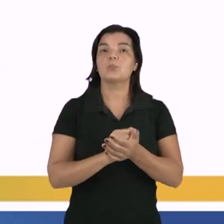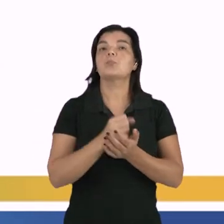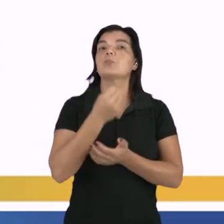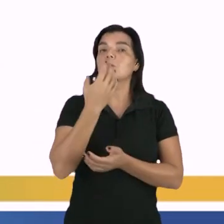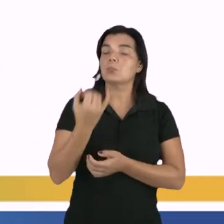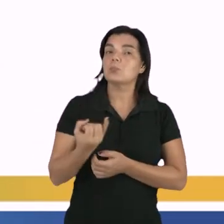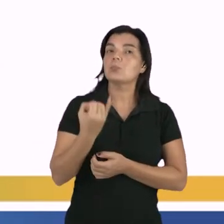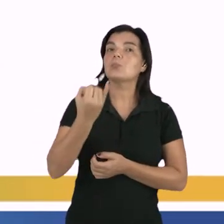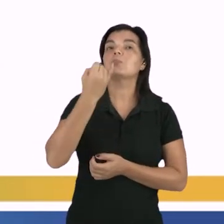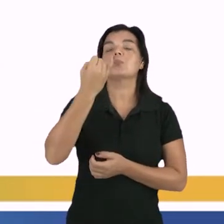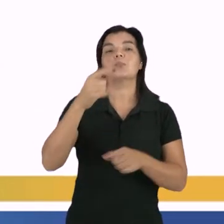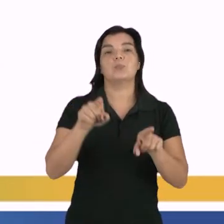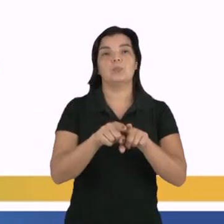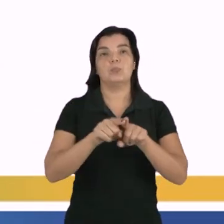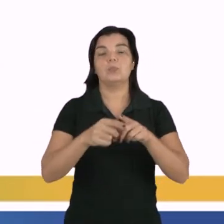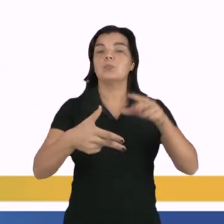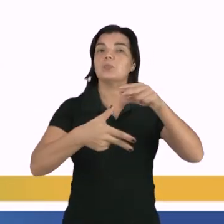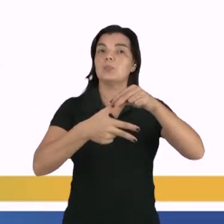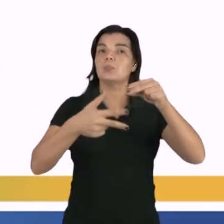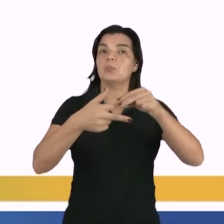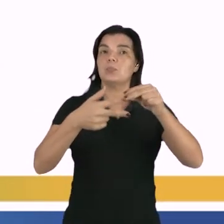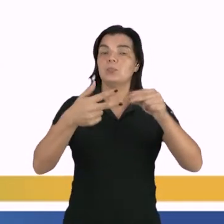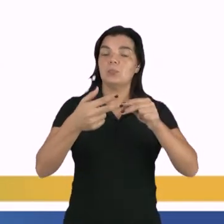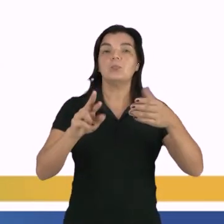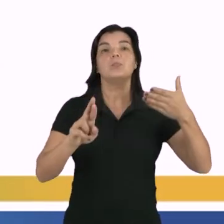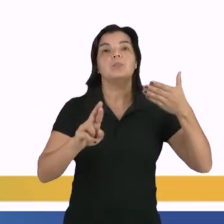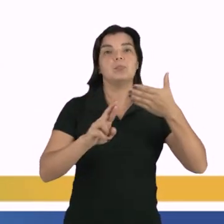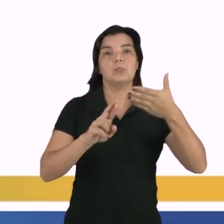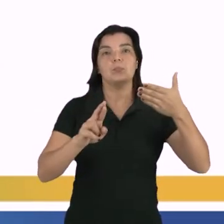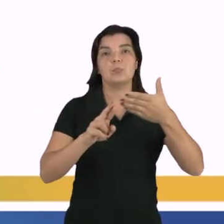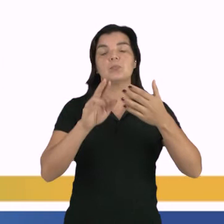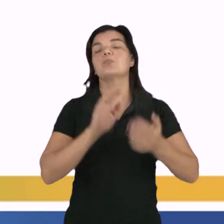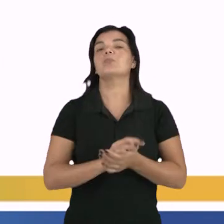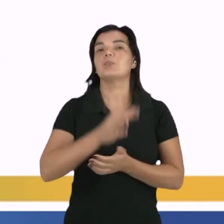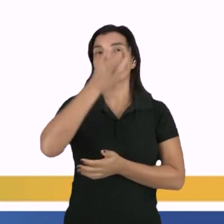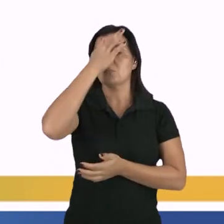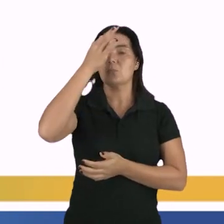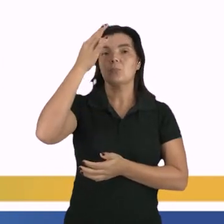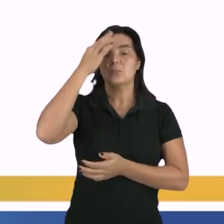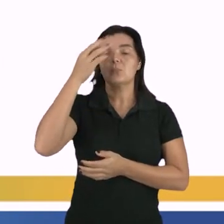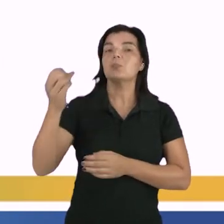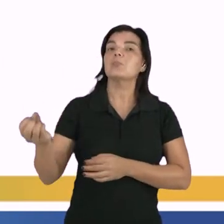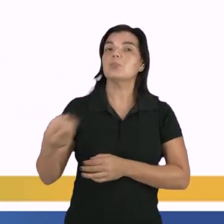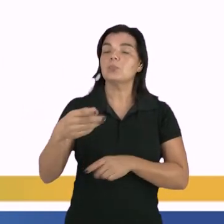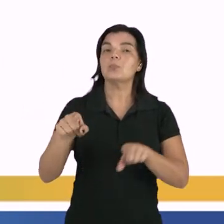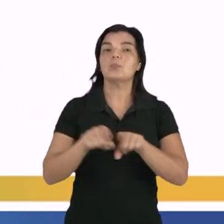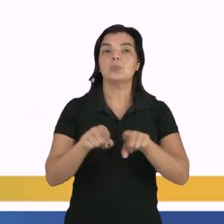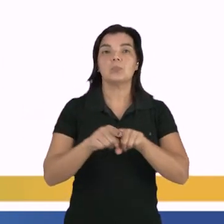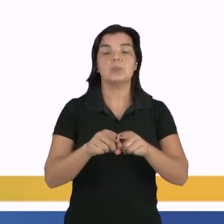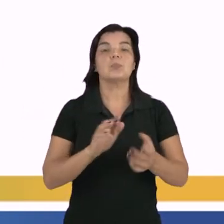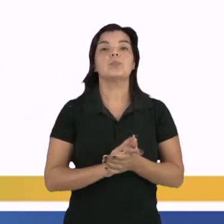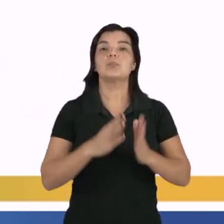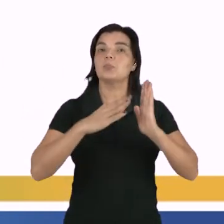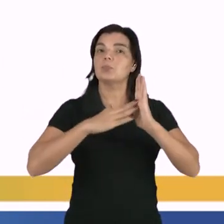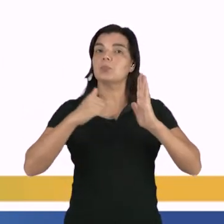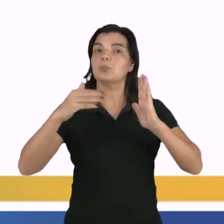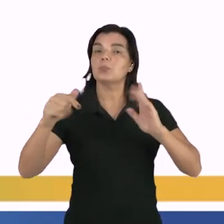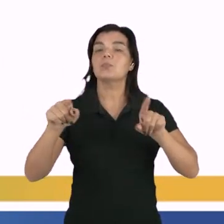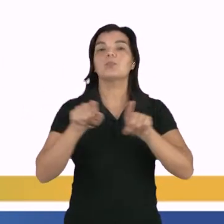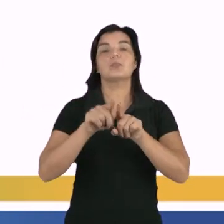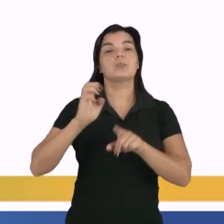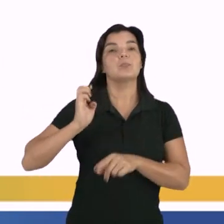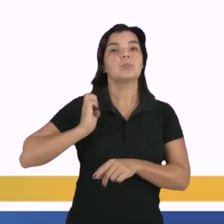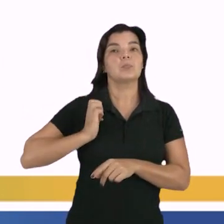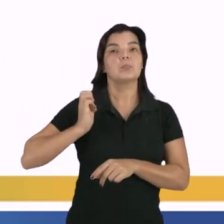é super importante, ele cai muito no Enem, ele é referência na filosofia moderna, tanto na estética quanto